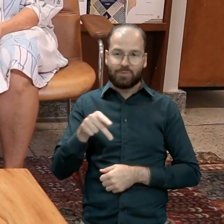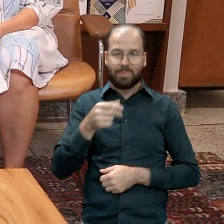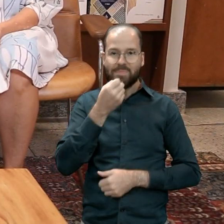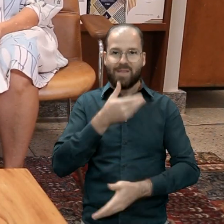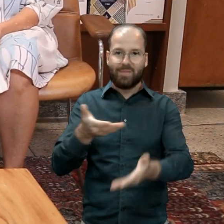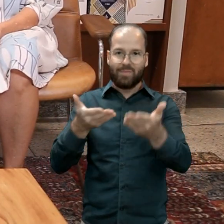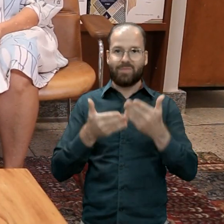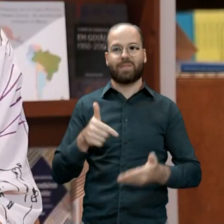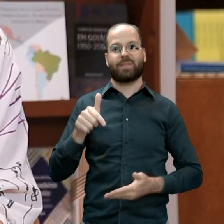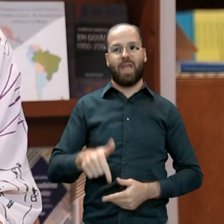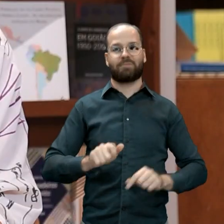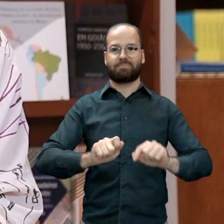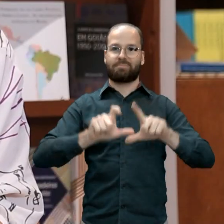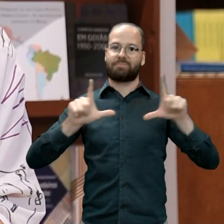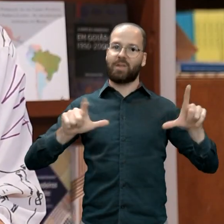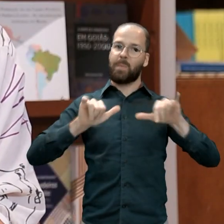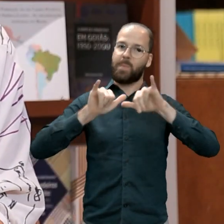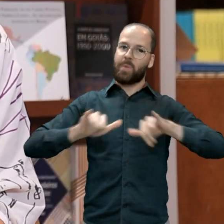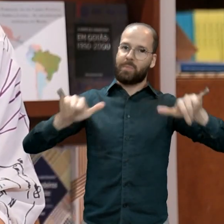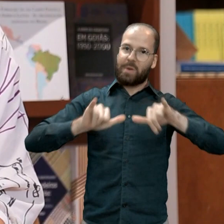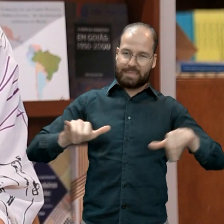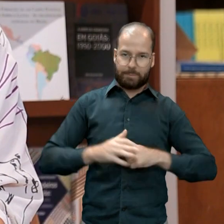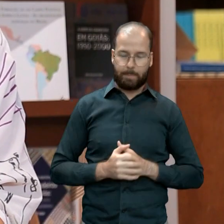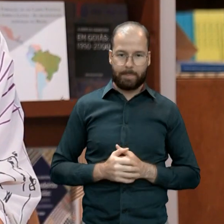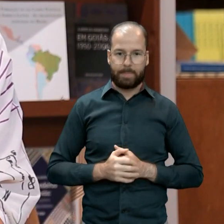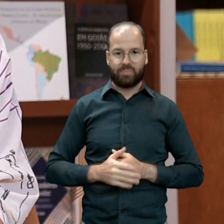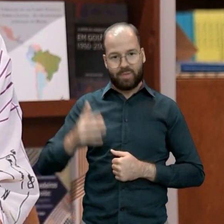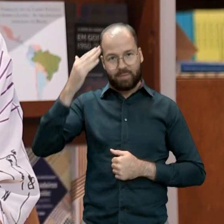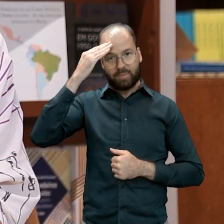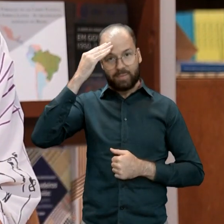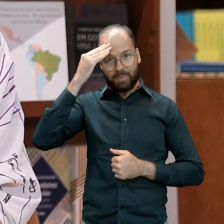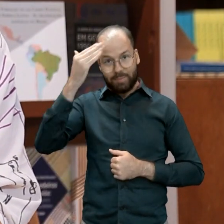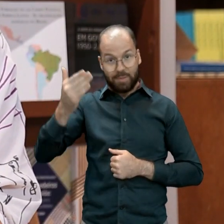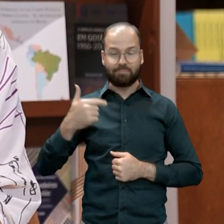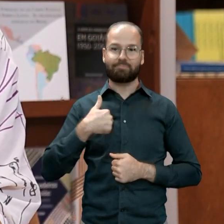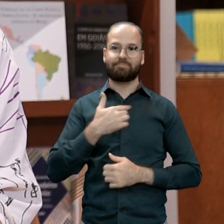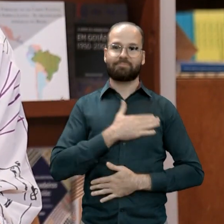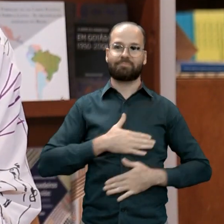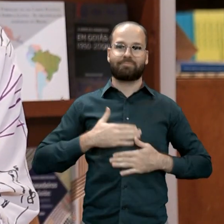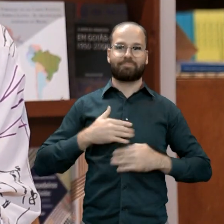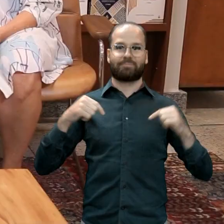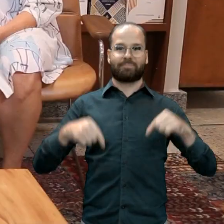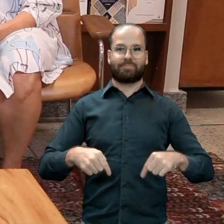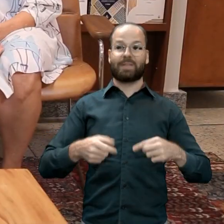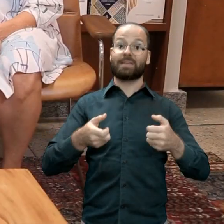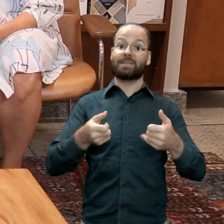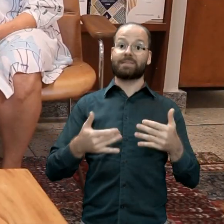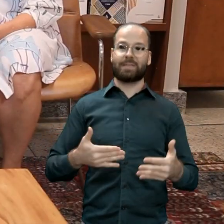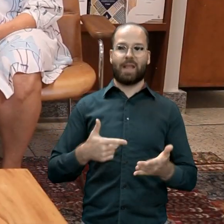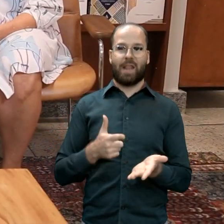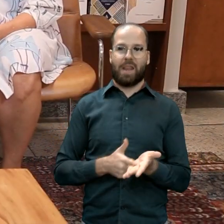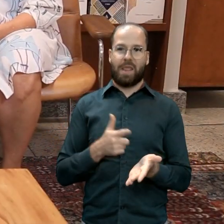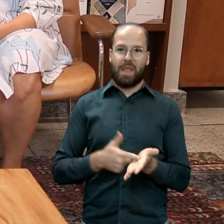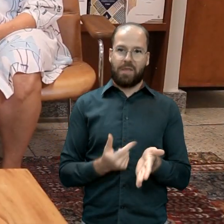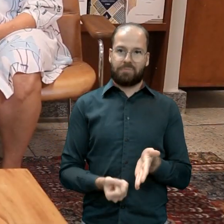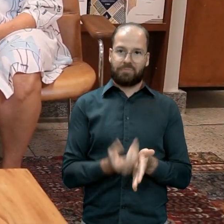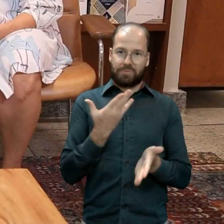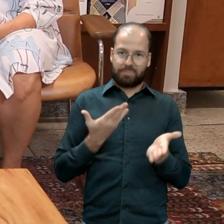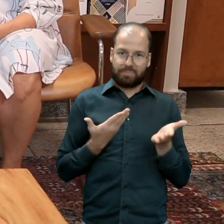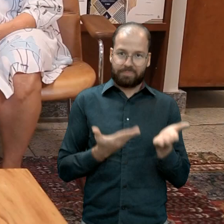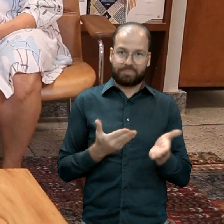quadro Publicações. Obrigada. É um prazer poder estar aqui e falar do nosso livro. Professora, vamos